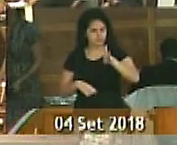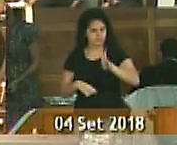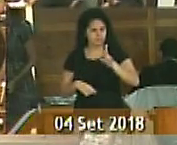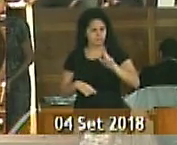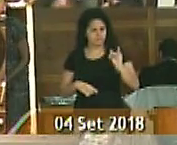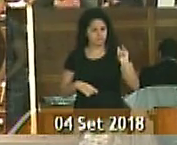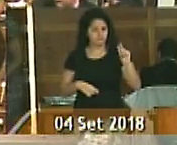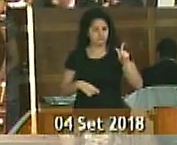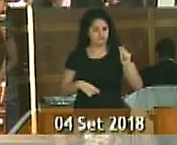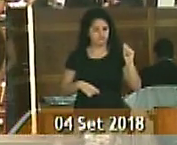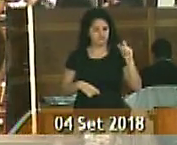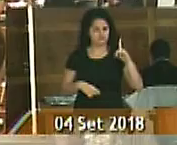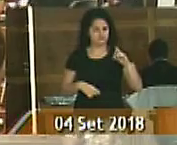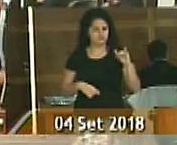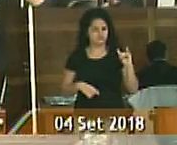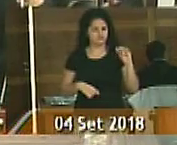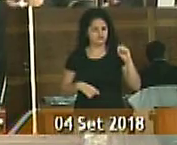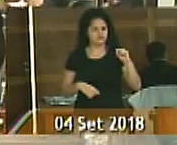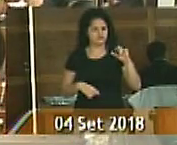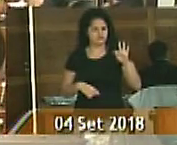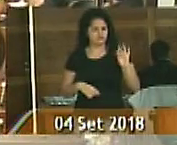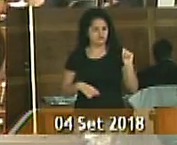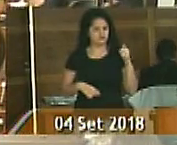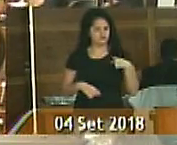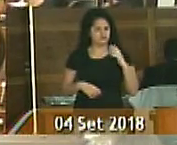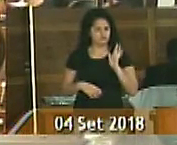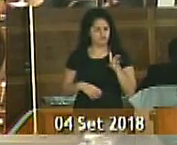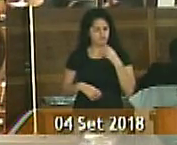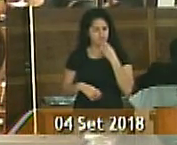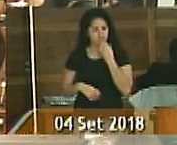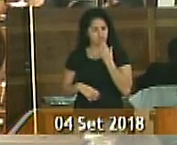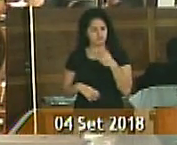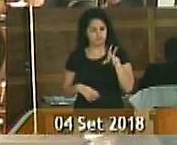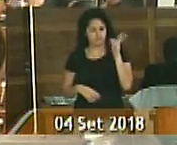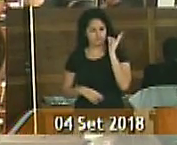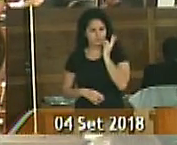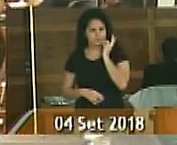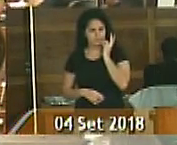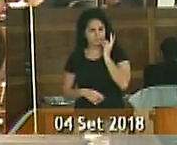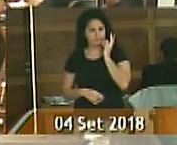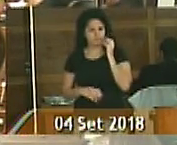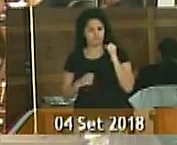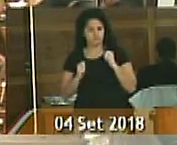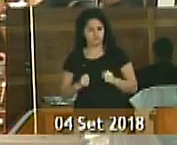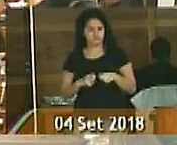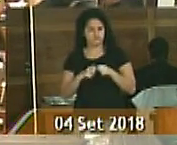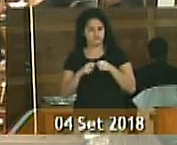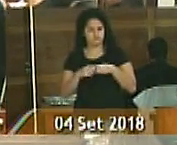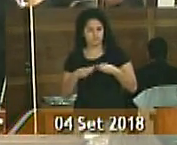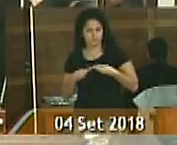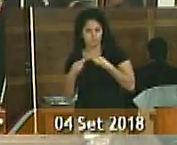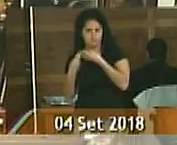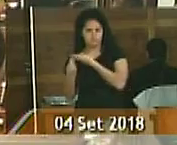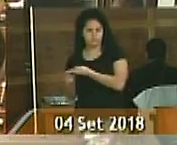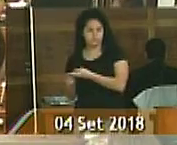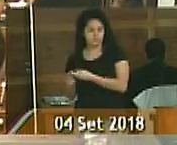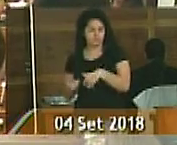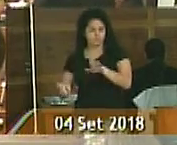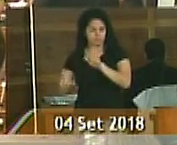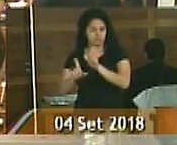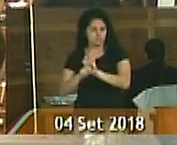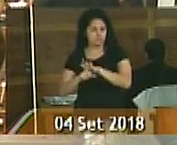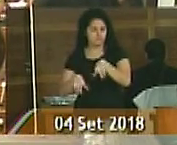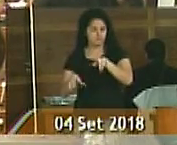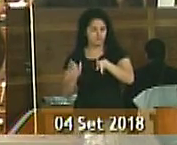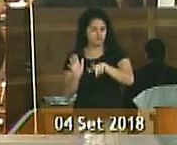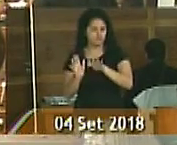são multifuncionais. Eu já pedi à vereadora, inclusive, para poder fazer um encaminhamento de uma lei federal